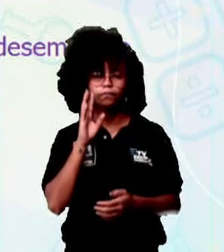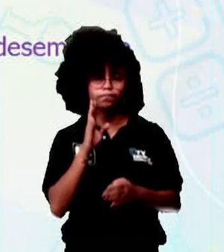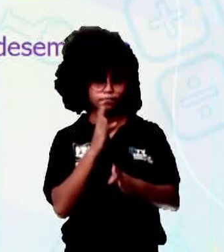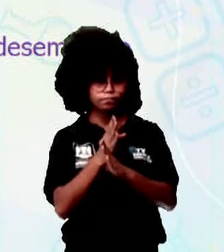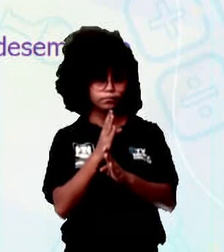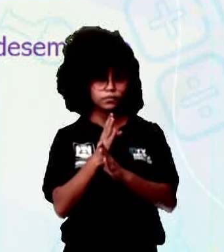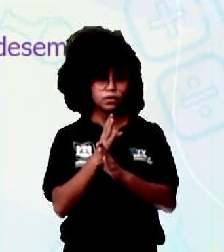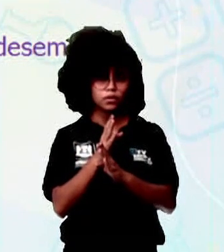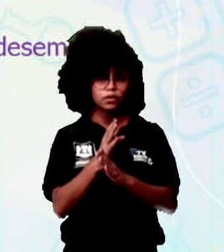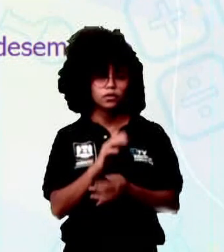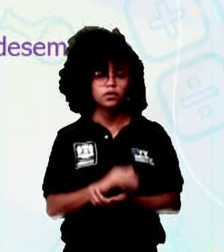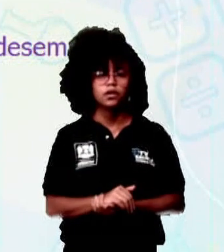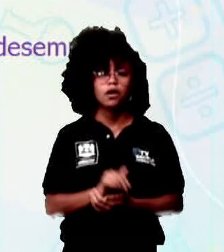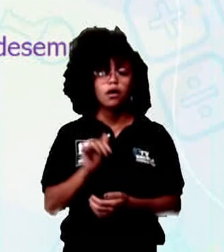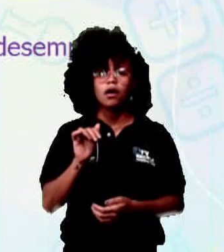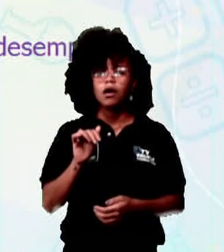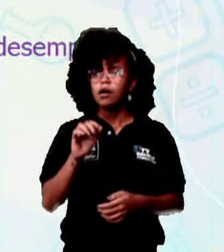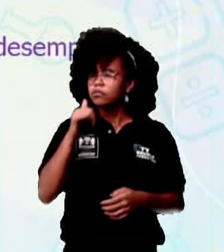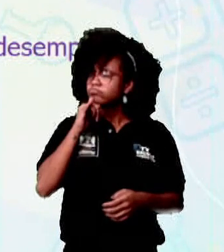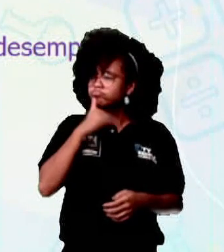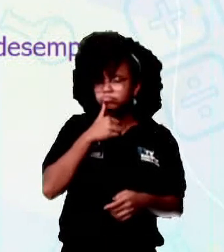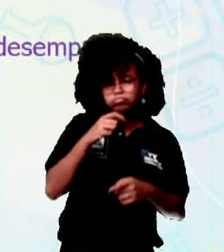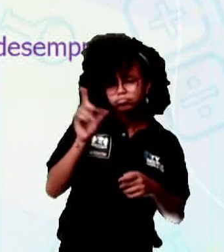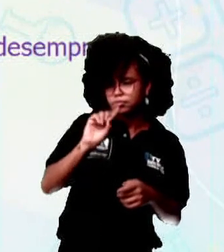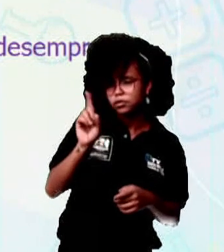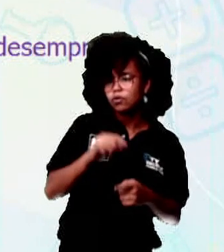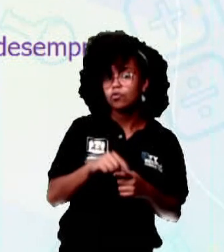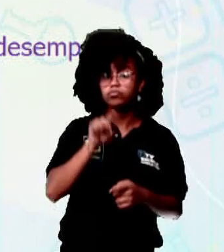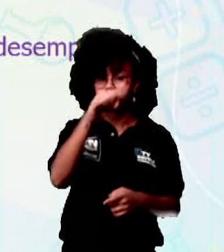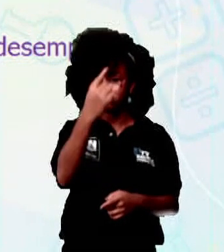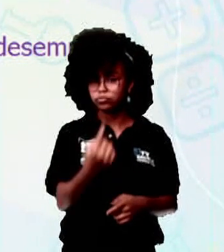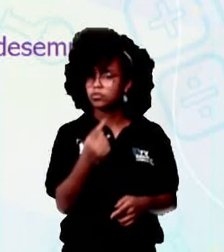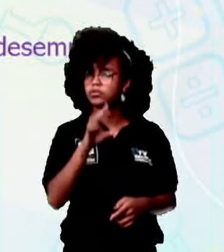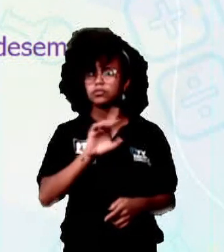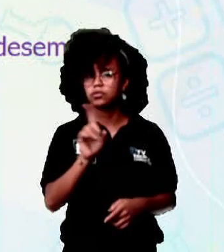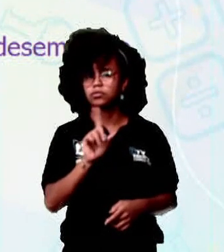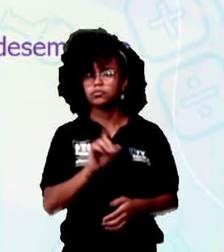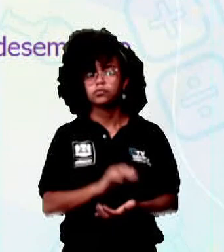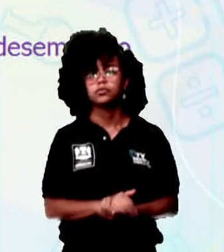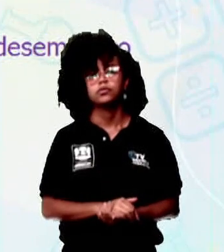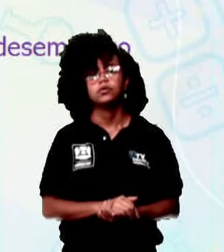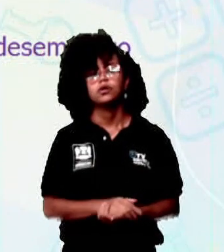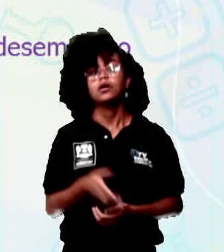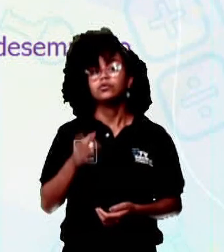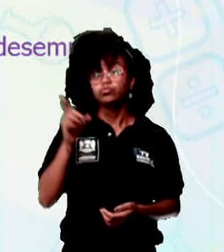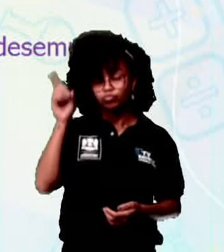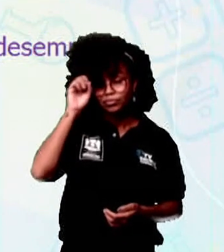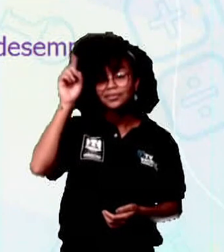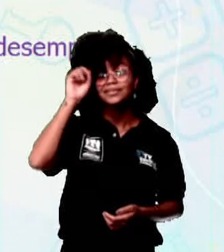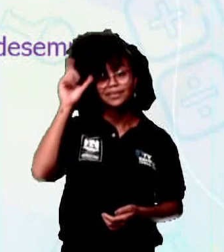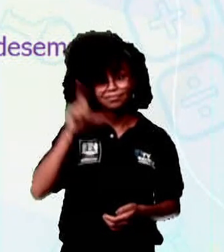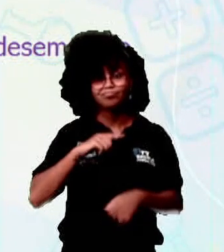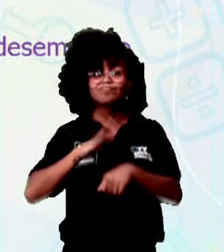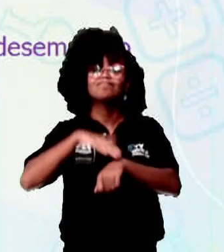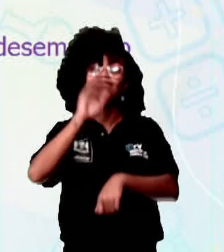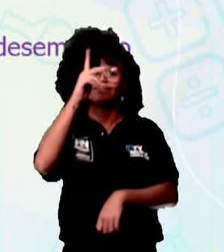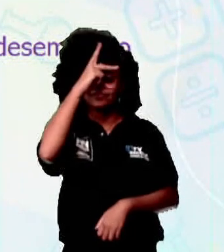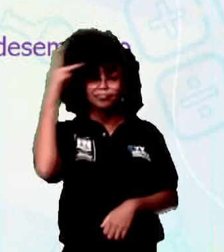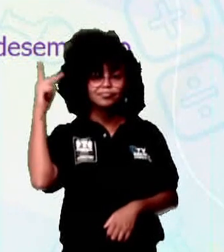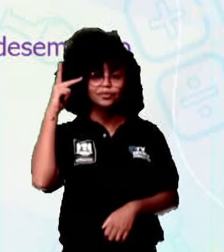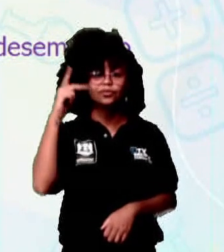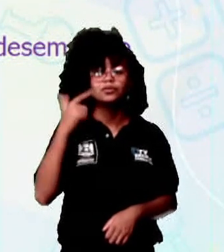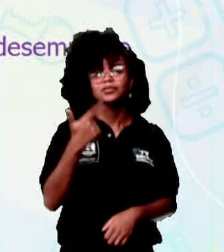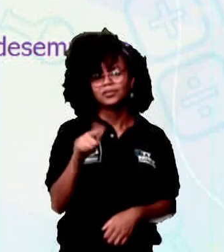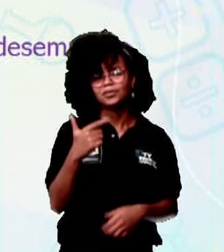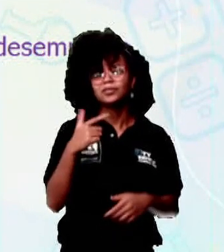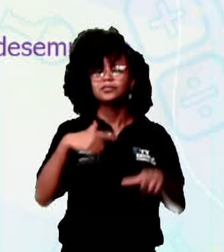fique triste, não fique, pai, o Senhor não está sozinho. E ele continua: a cada dia há mais pessoas como você. Se